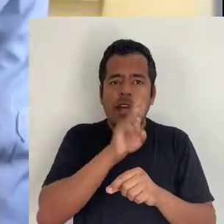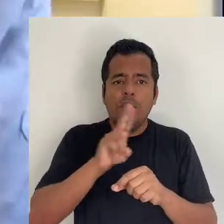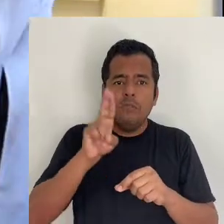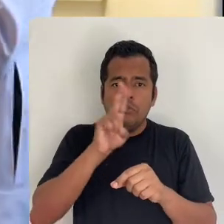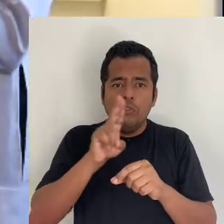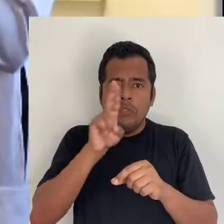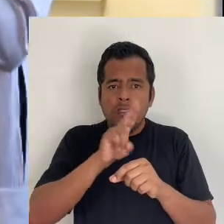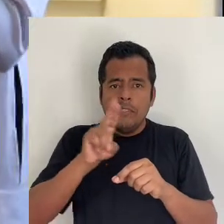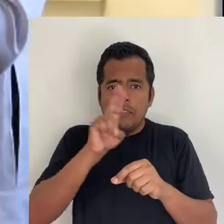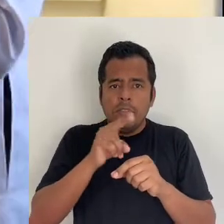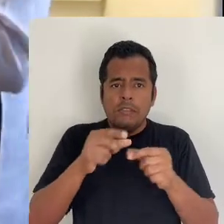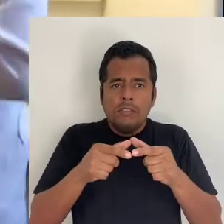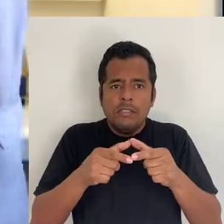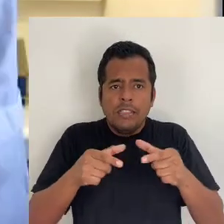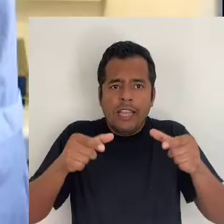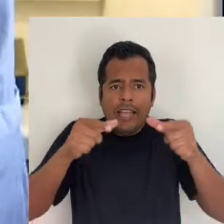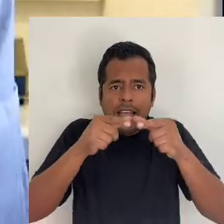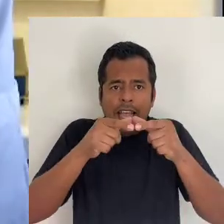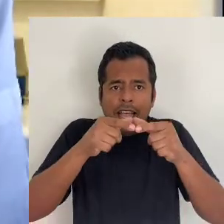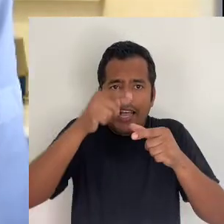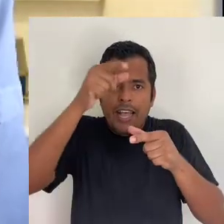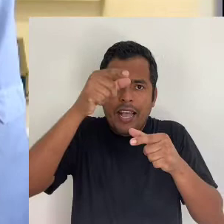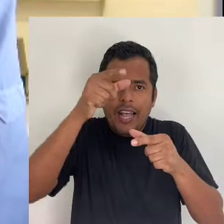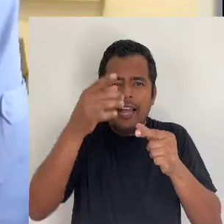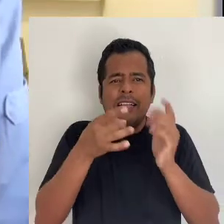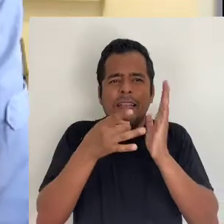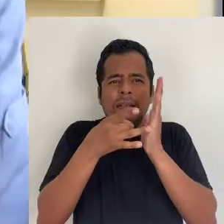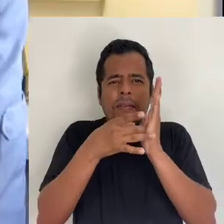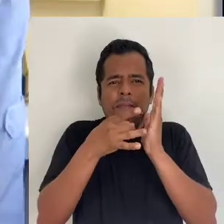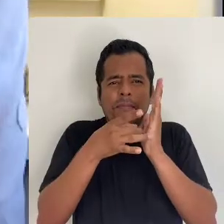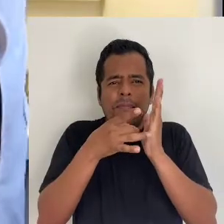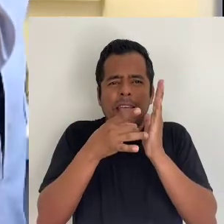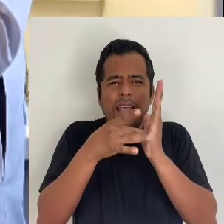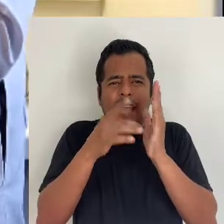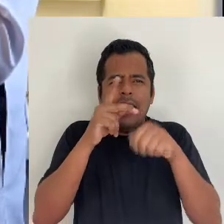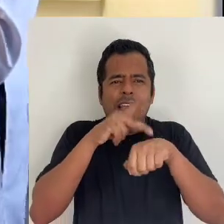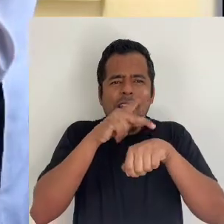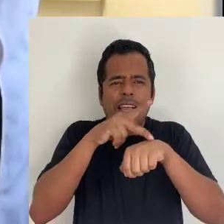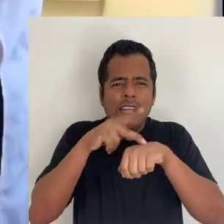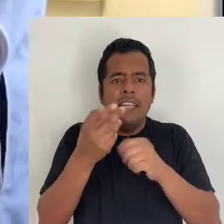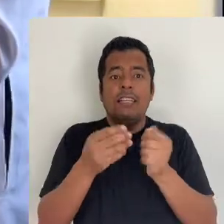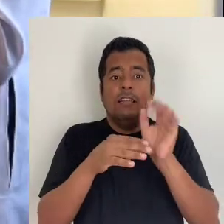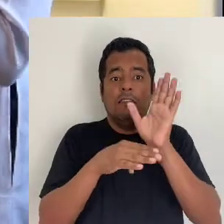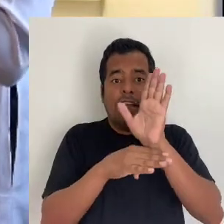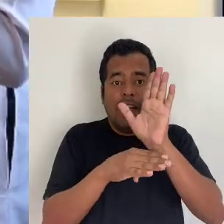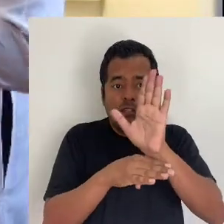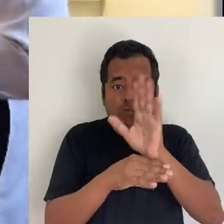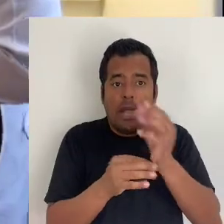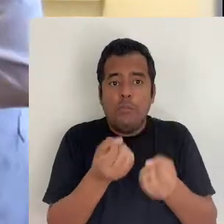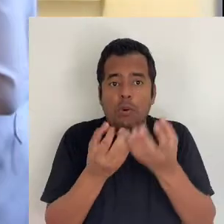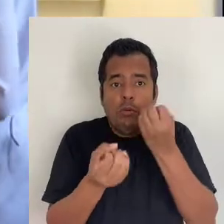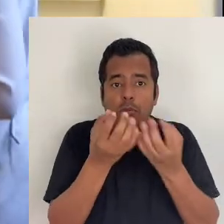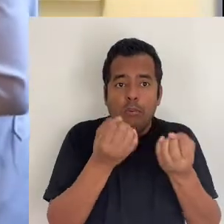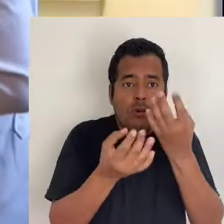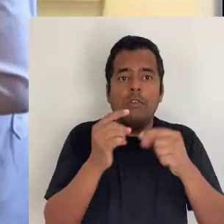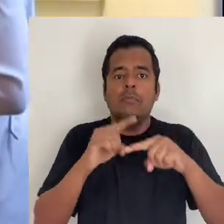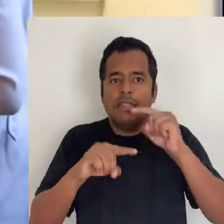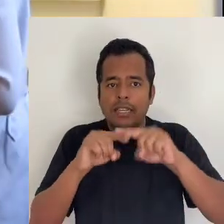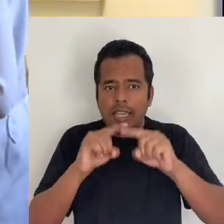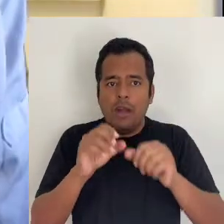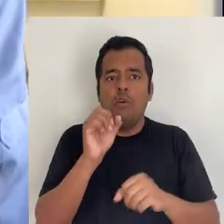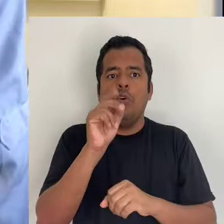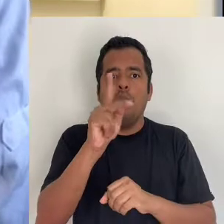iremos também utilizar erlemaias, pérolas de vidro, que irão ajudar no processo de ebulição do